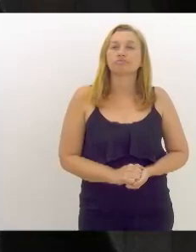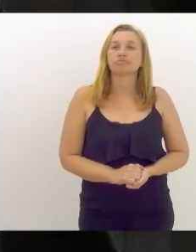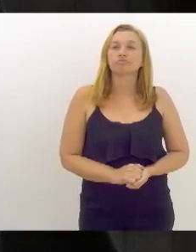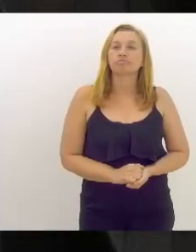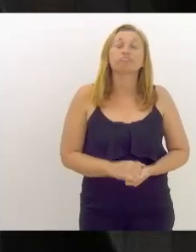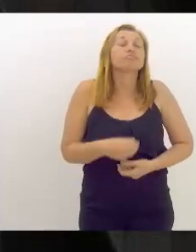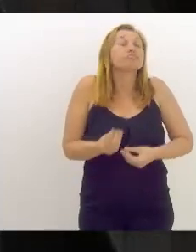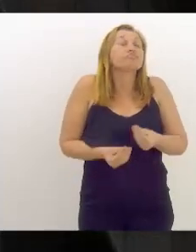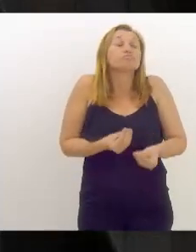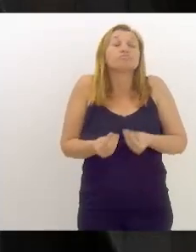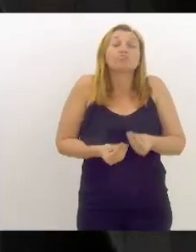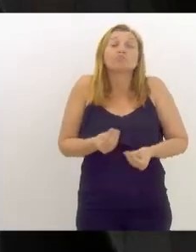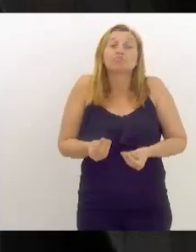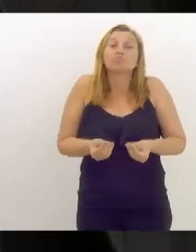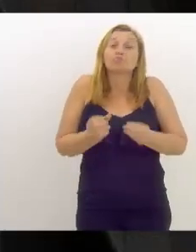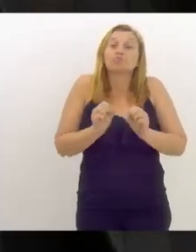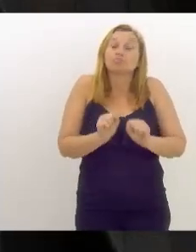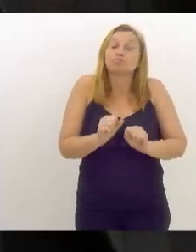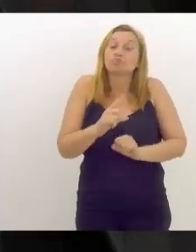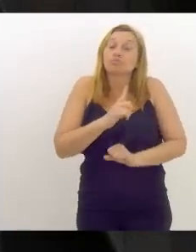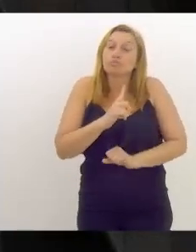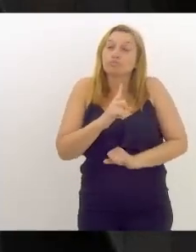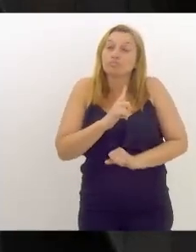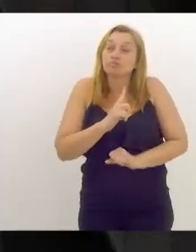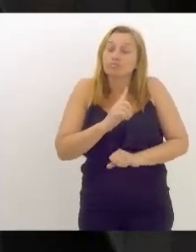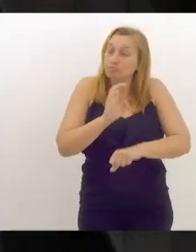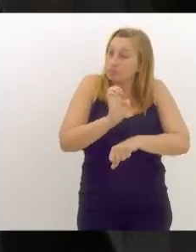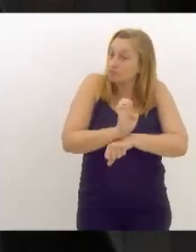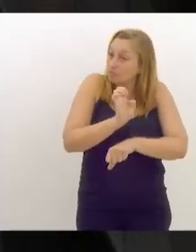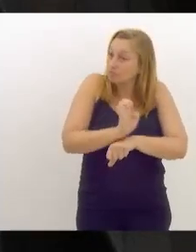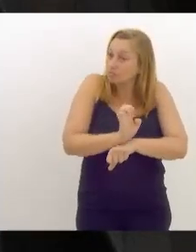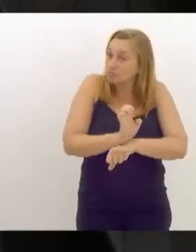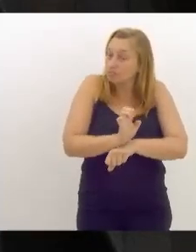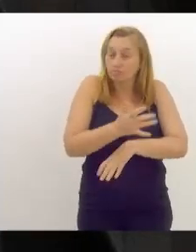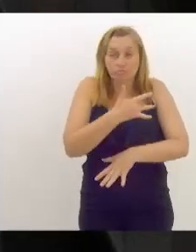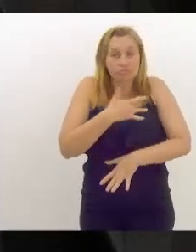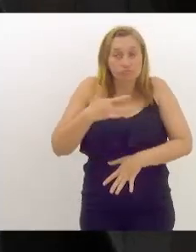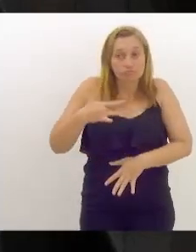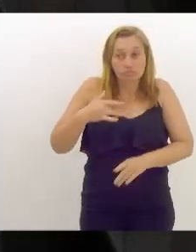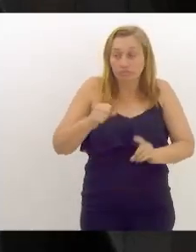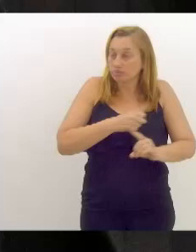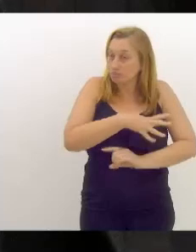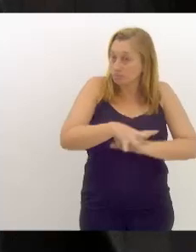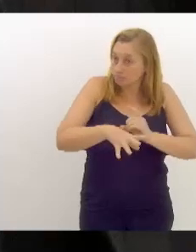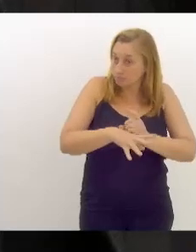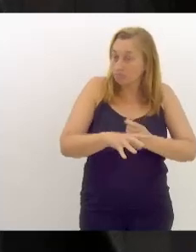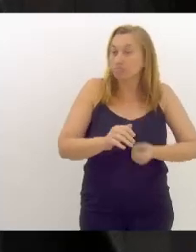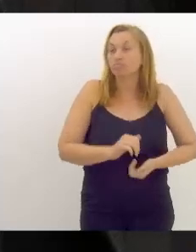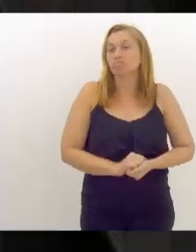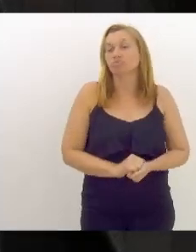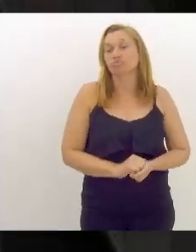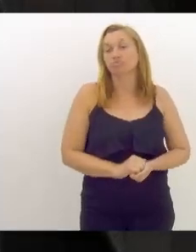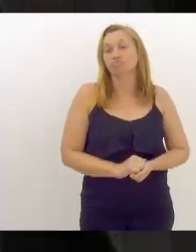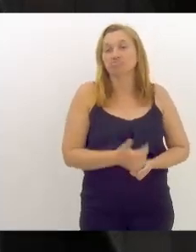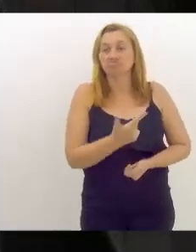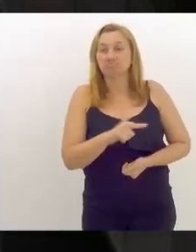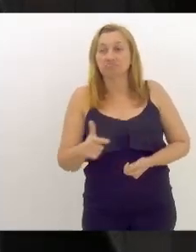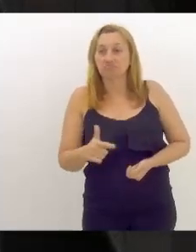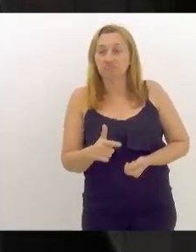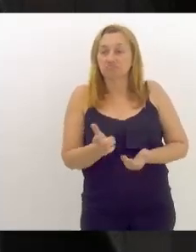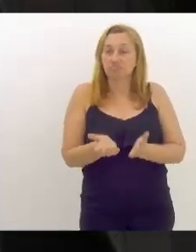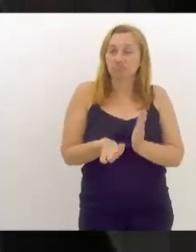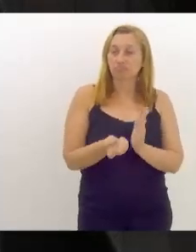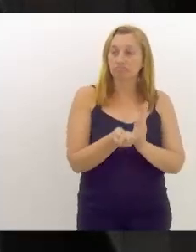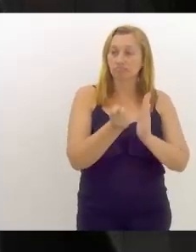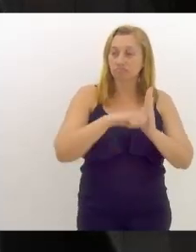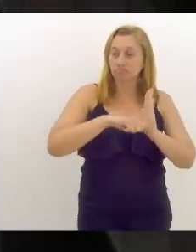Como é que nós podemos ter um estado de bem-estar social sem ter tributo?